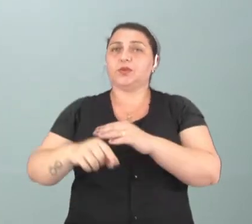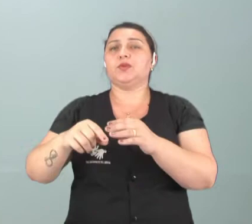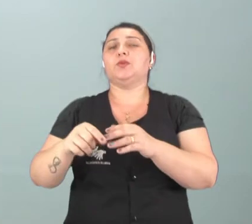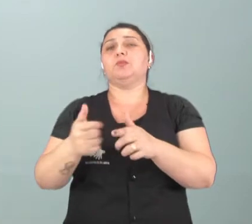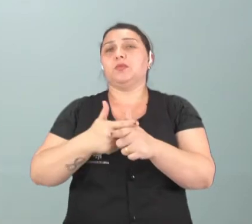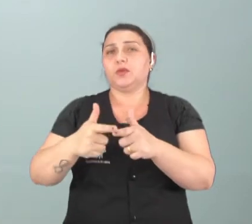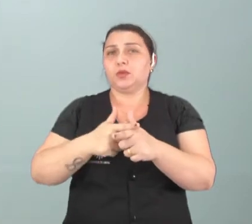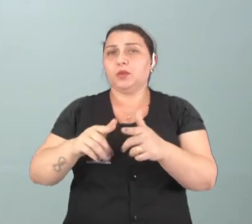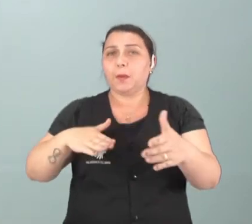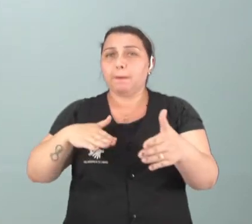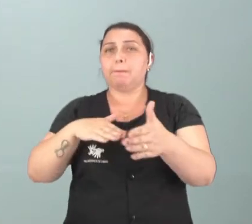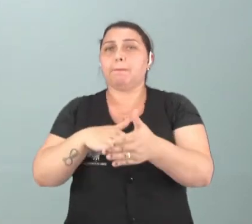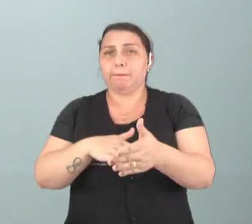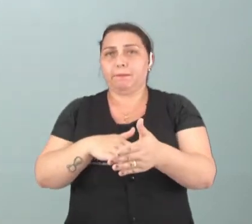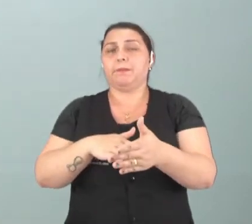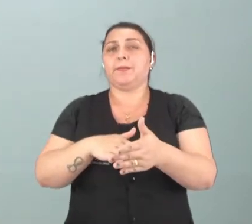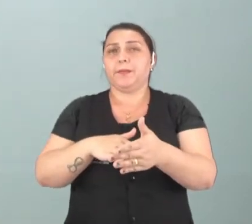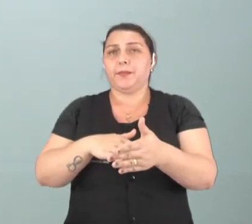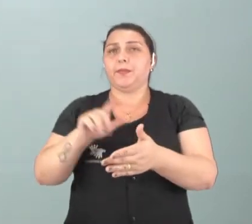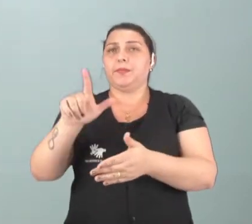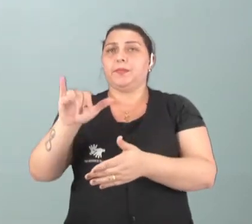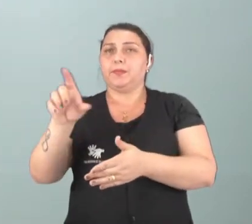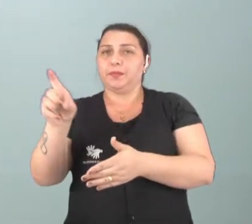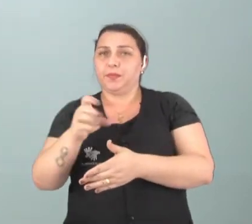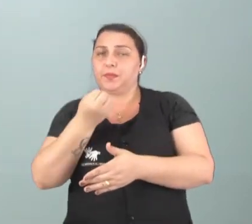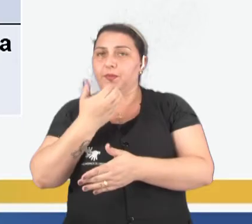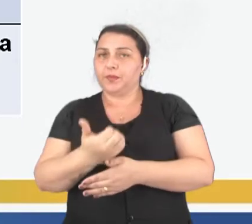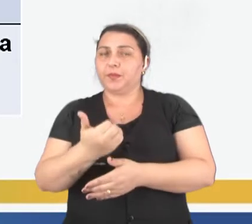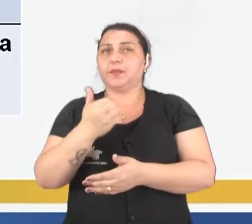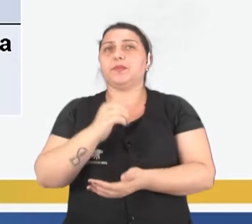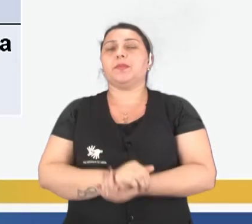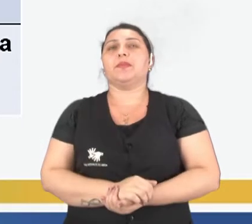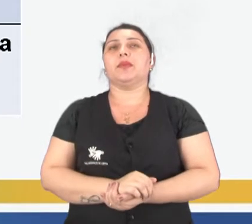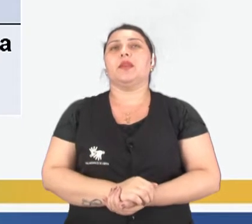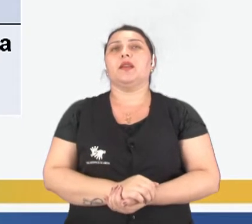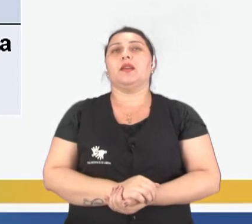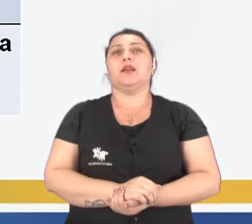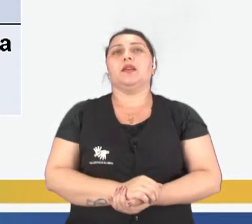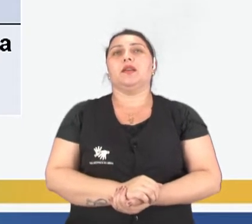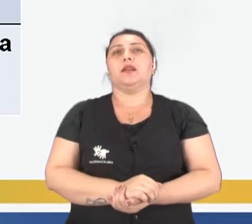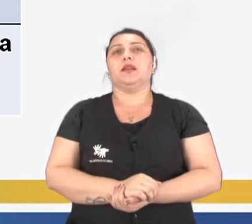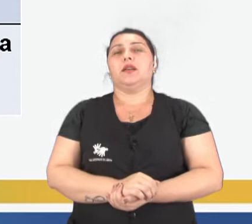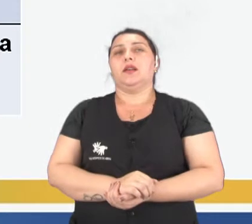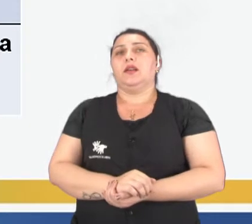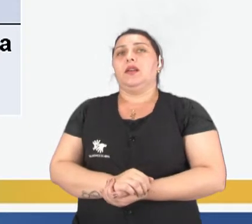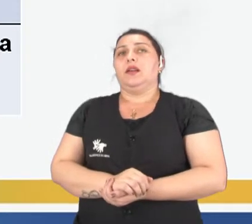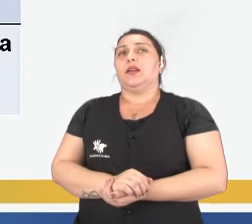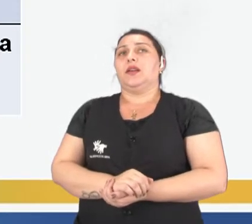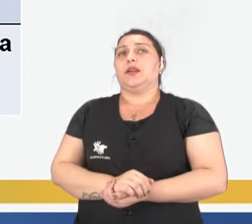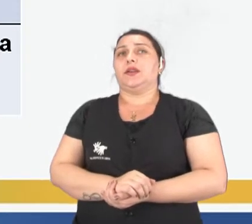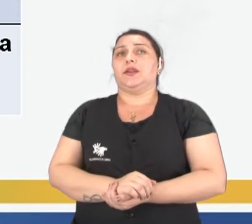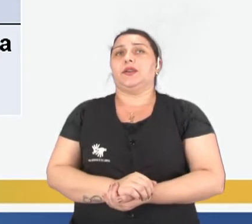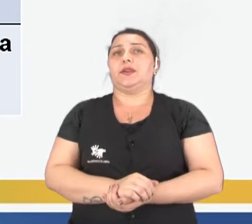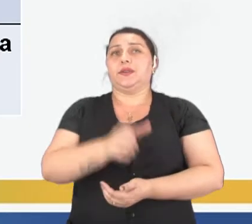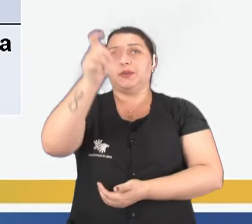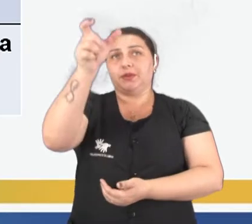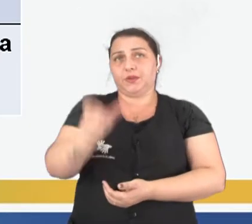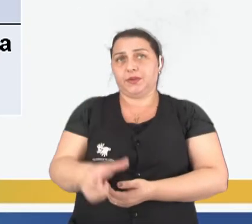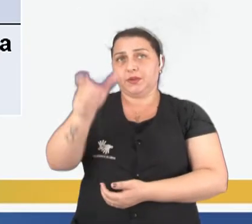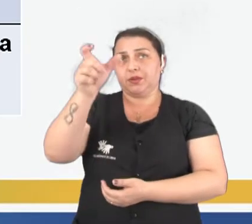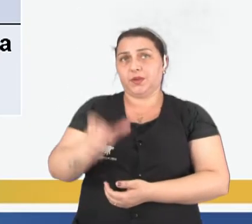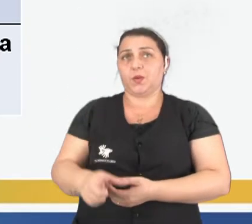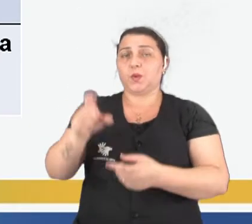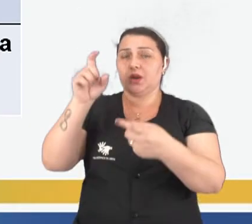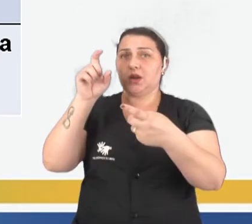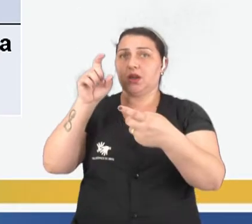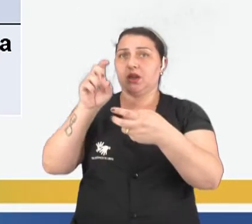e do impacto que são esses lixos. Tudo bem? Vamos lá? Na coluna do meio vamos ter aí o